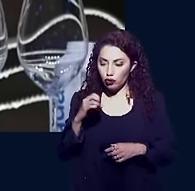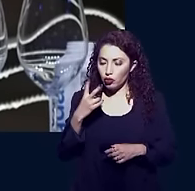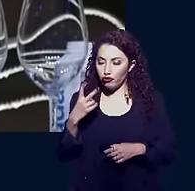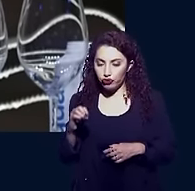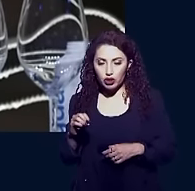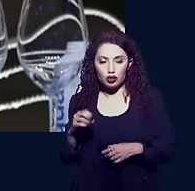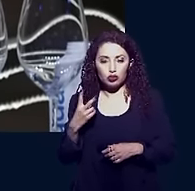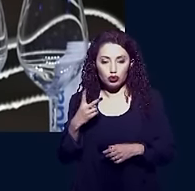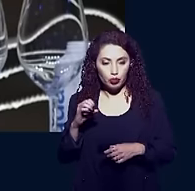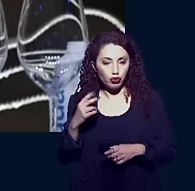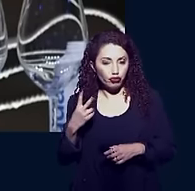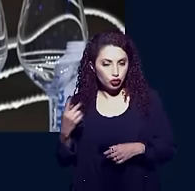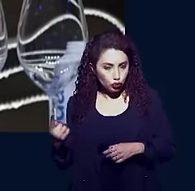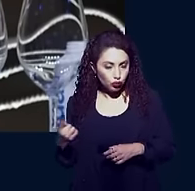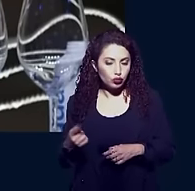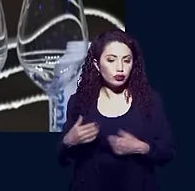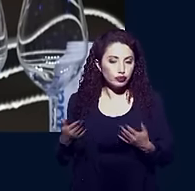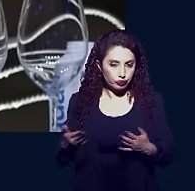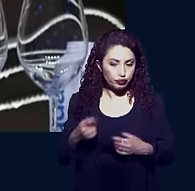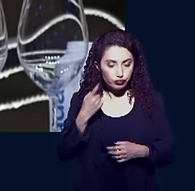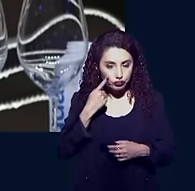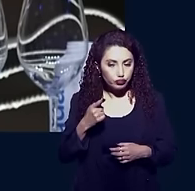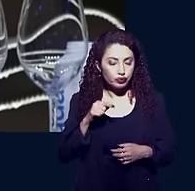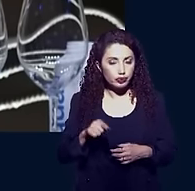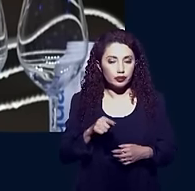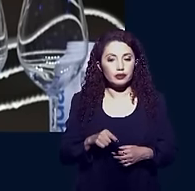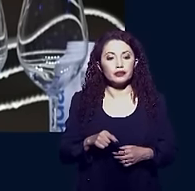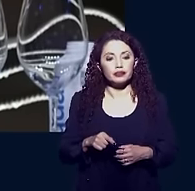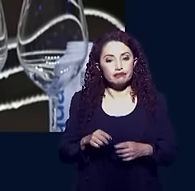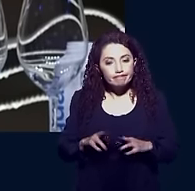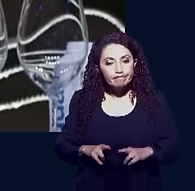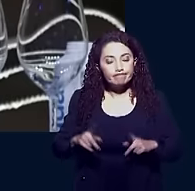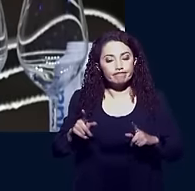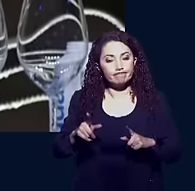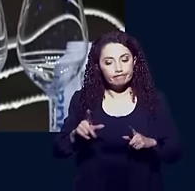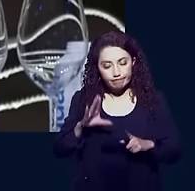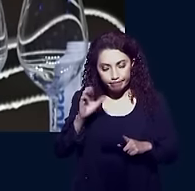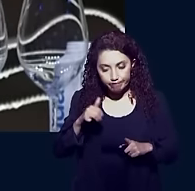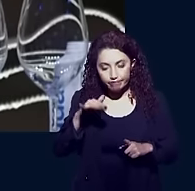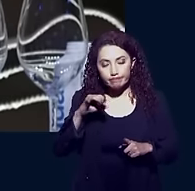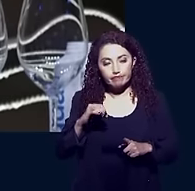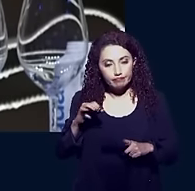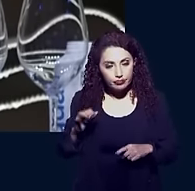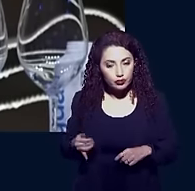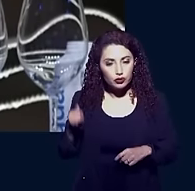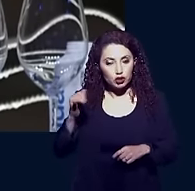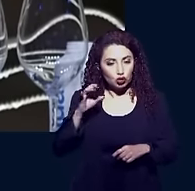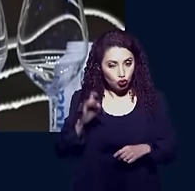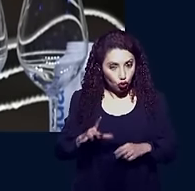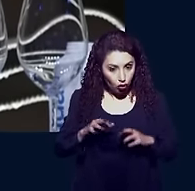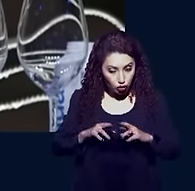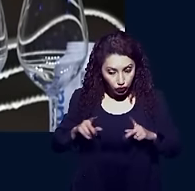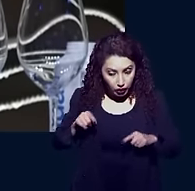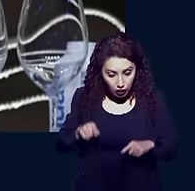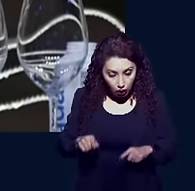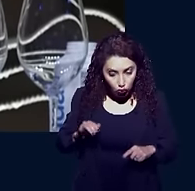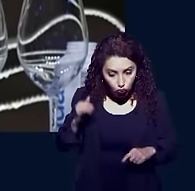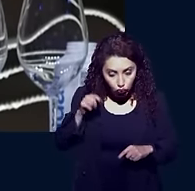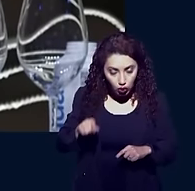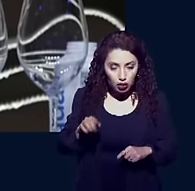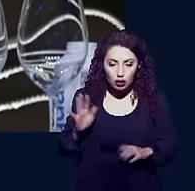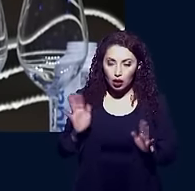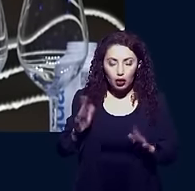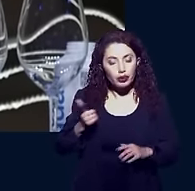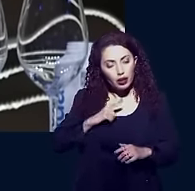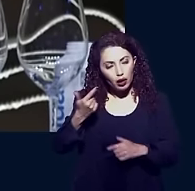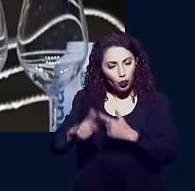como o banco Como como o câmbio reagiu o diferencial de de de juro não foi só o diferencial de juro ali teve um monte de coisa e acho que essas outras